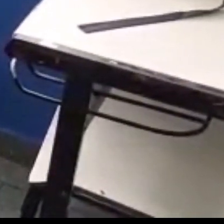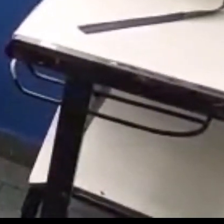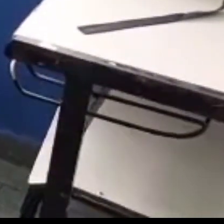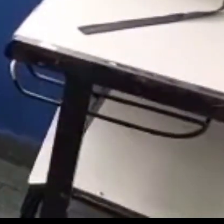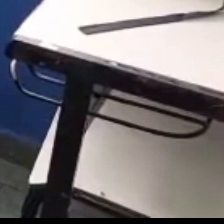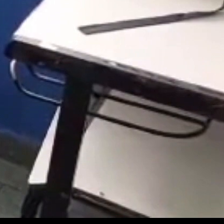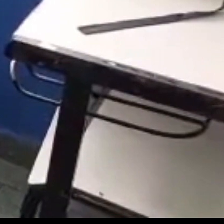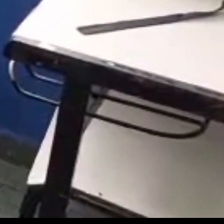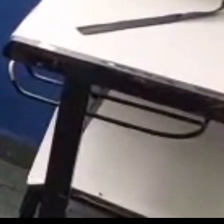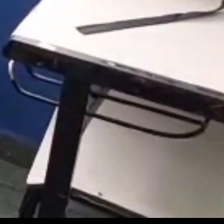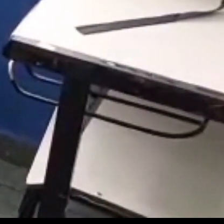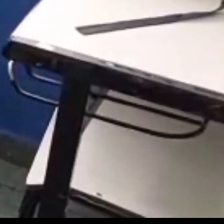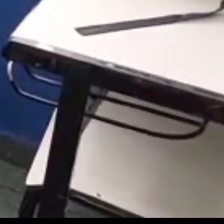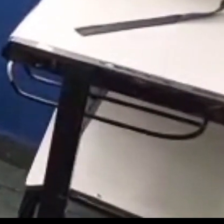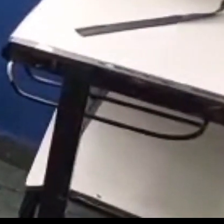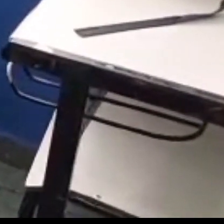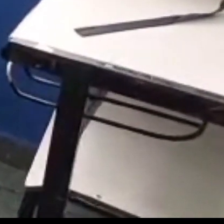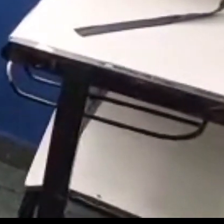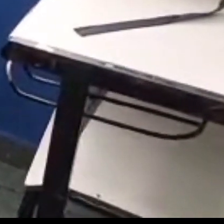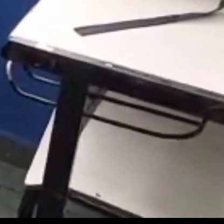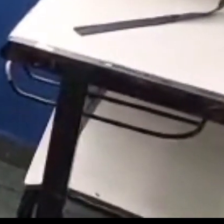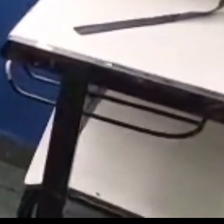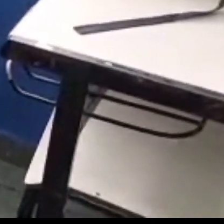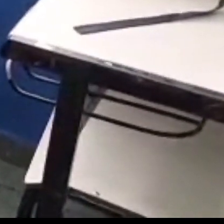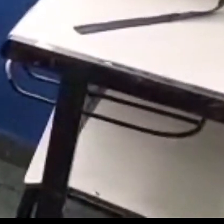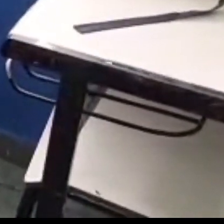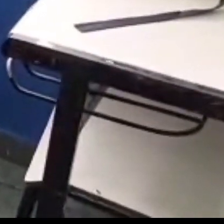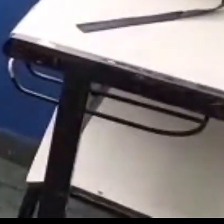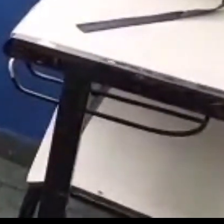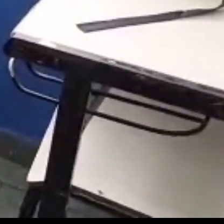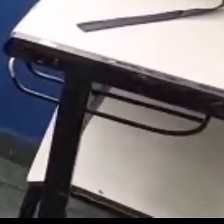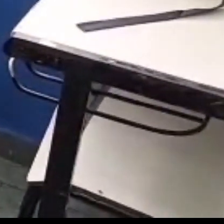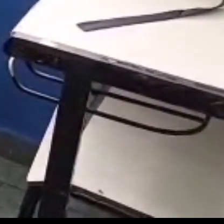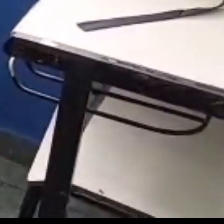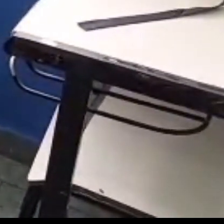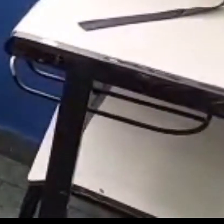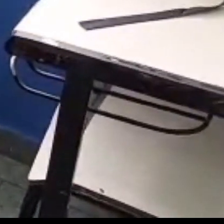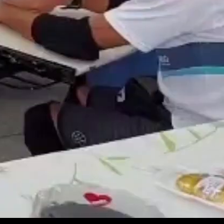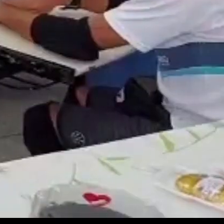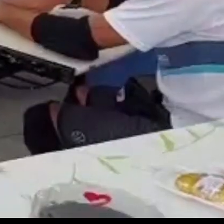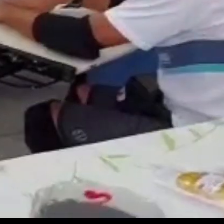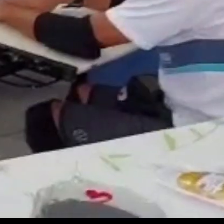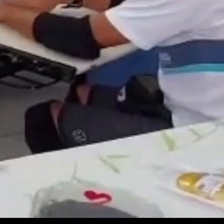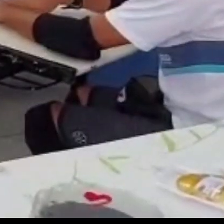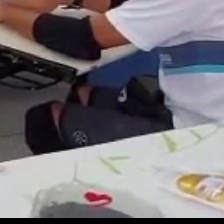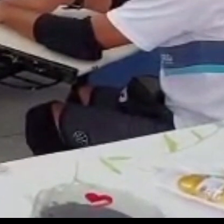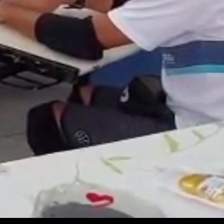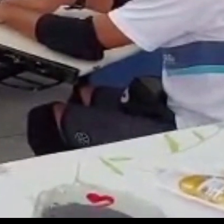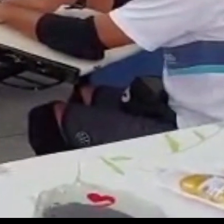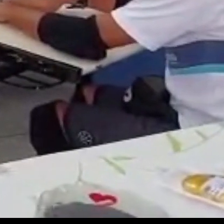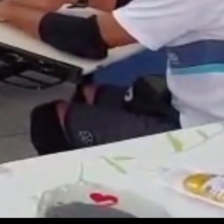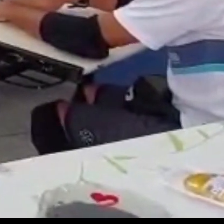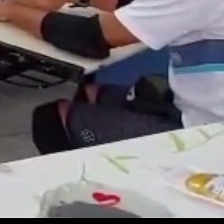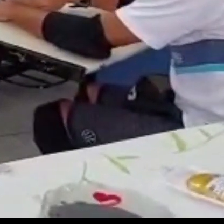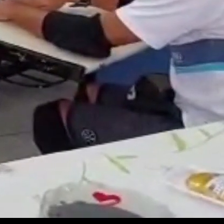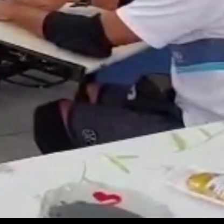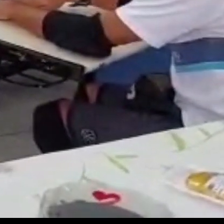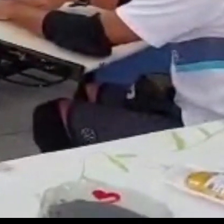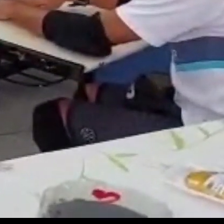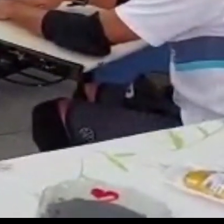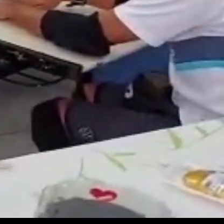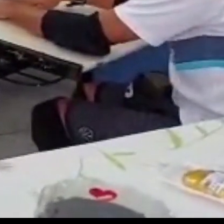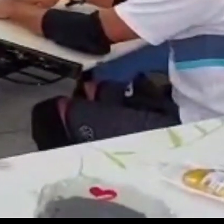português, umas histórias aí do Pequeno Príncipe. E é só isso. Nós somos da